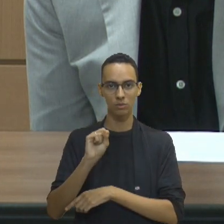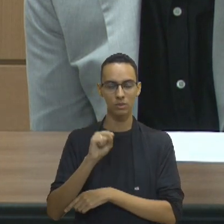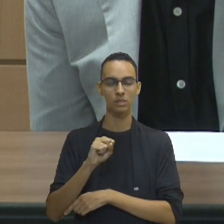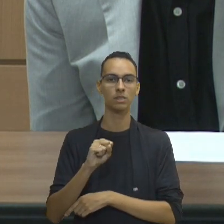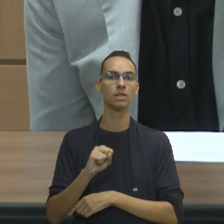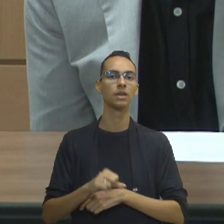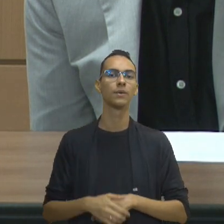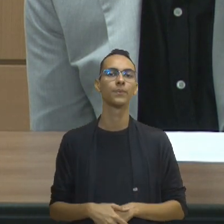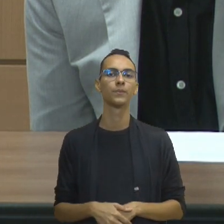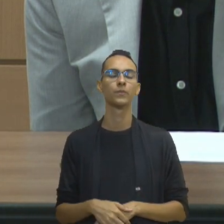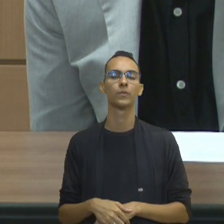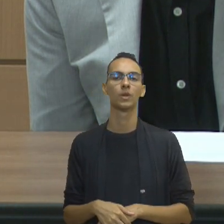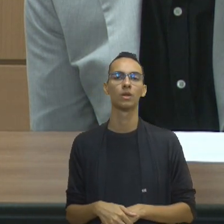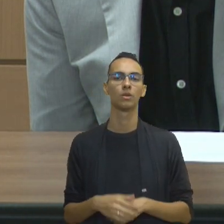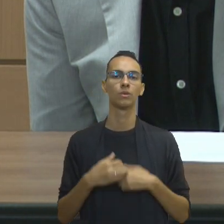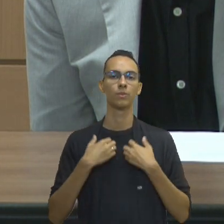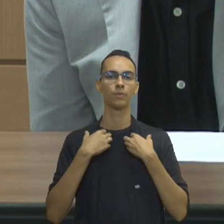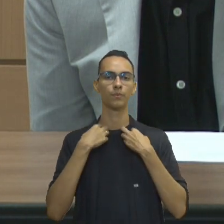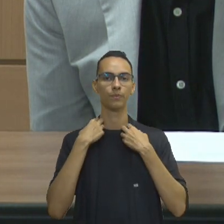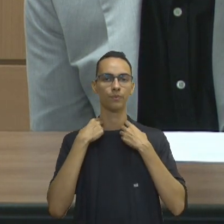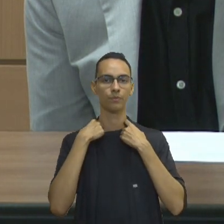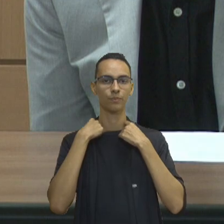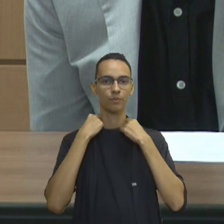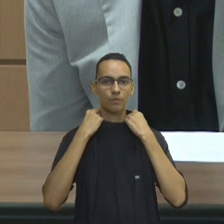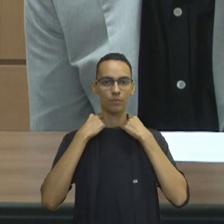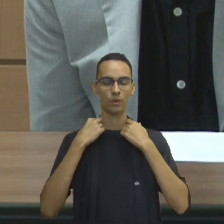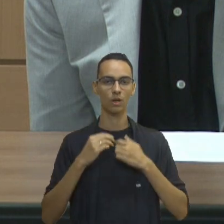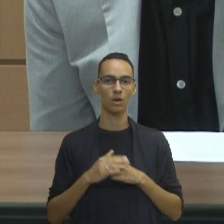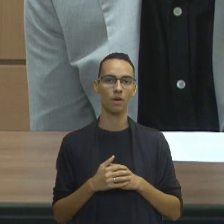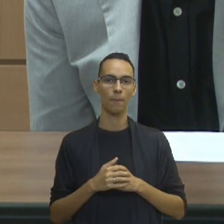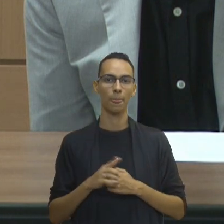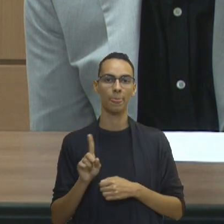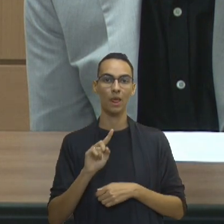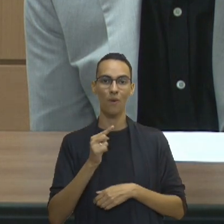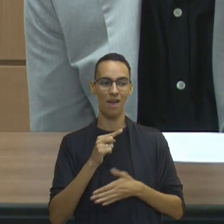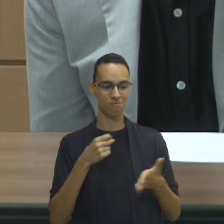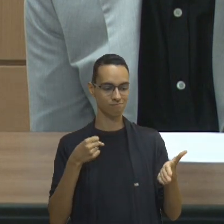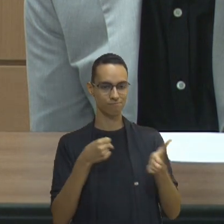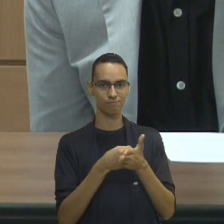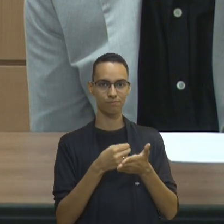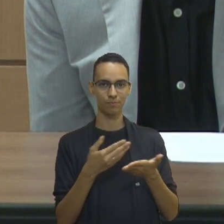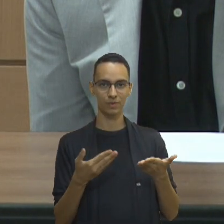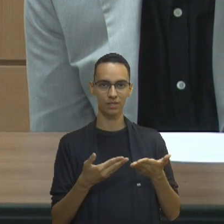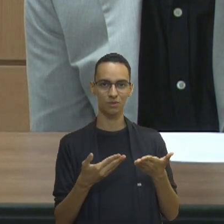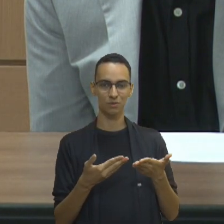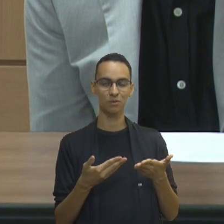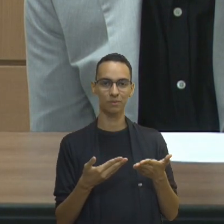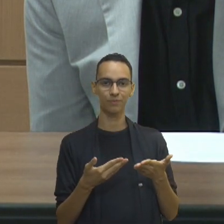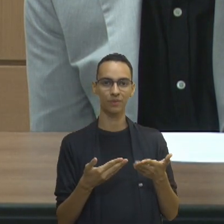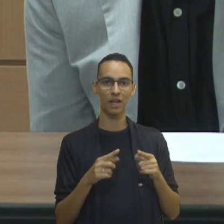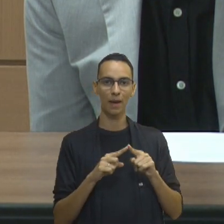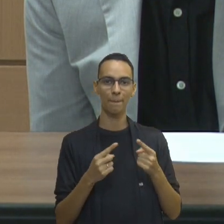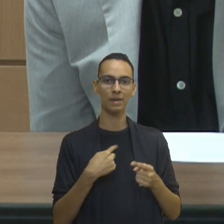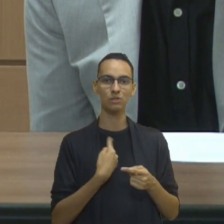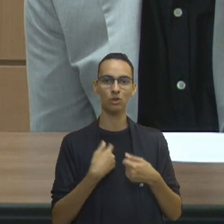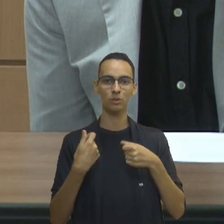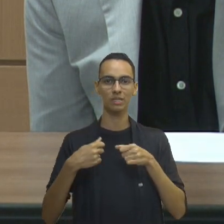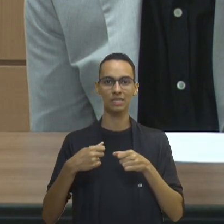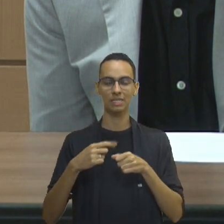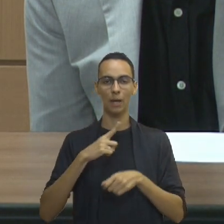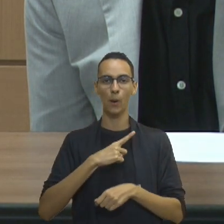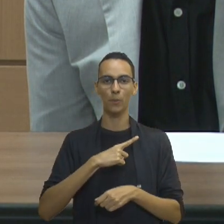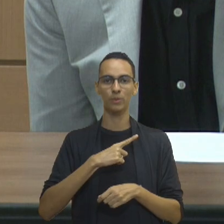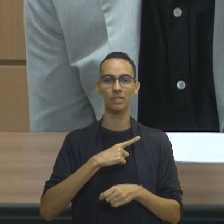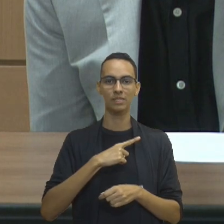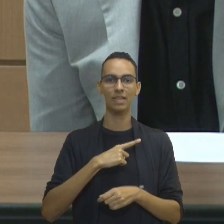edital, do fluxo contínuo, que não é afetado por isso, né, porque isso é uma medida administrativa, então, para que a gente tenha a assistência estudantil em